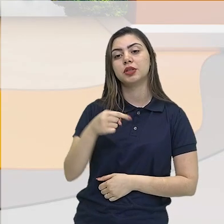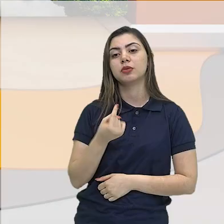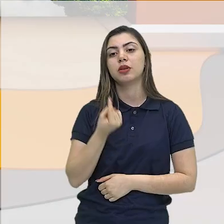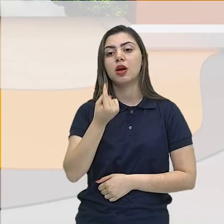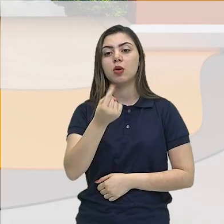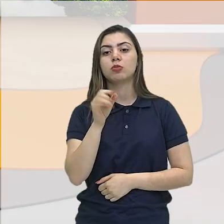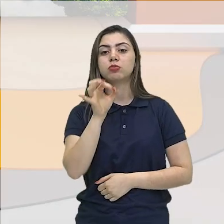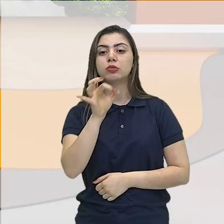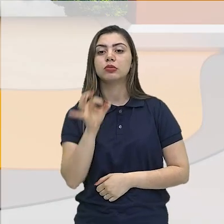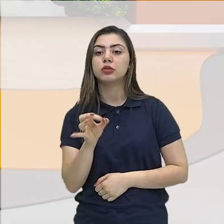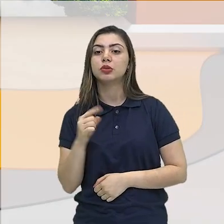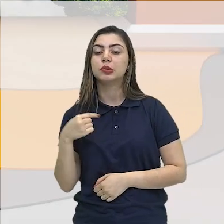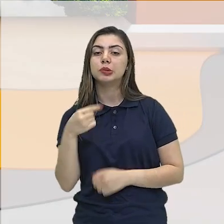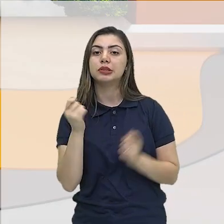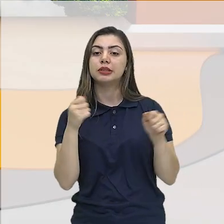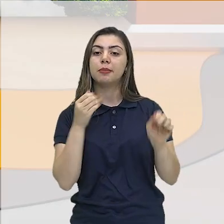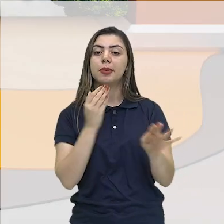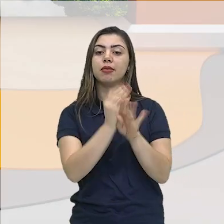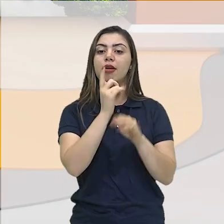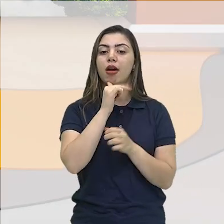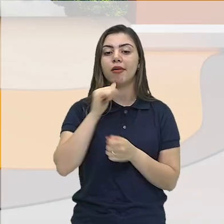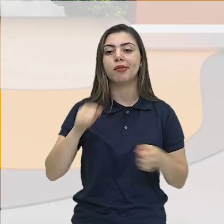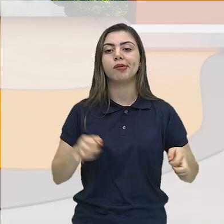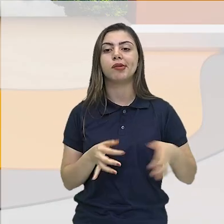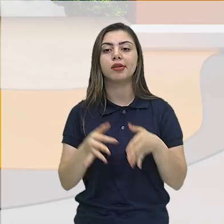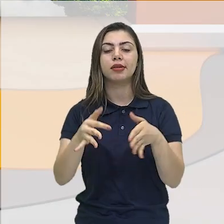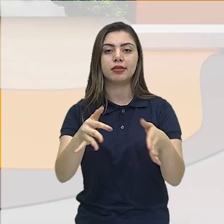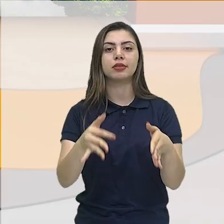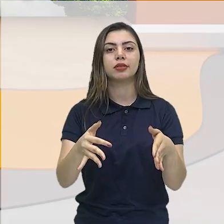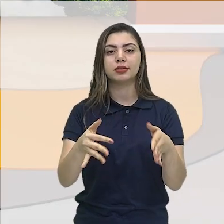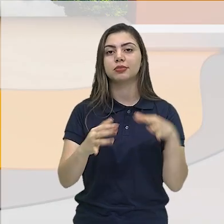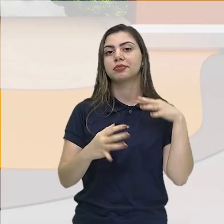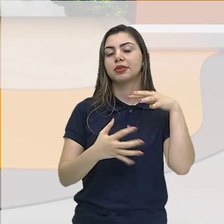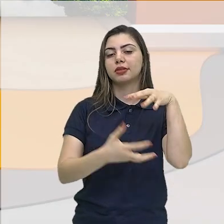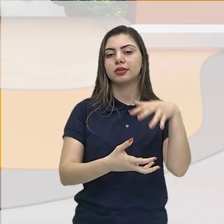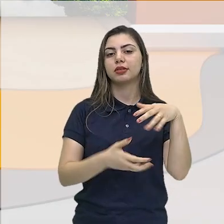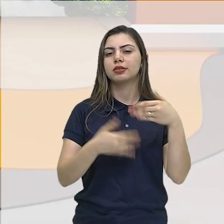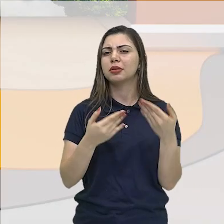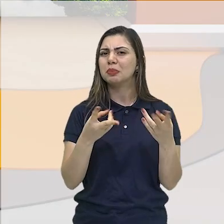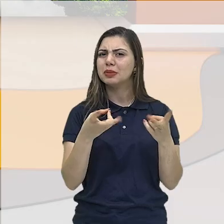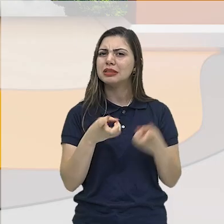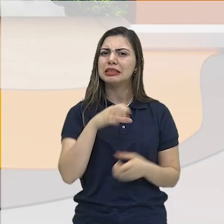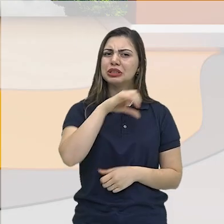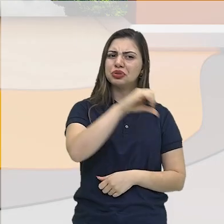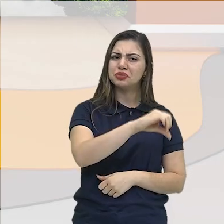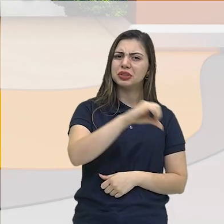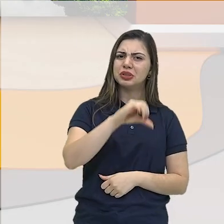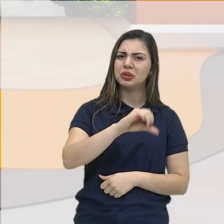0,1% disponível nos rios e lagos do planeta. Então, vocês viram que